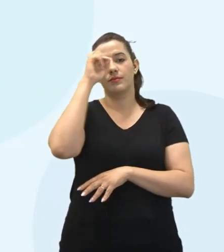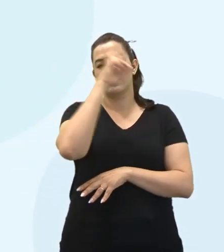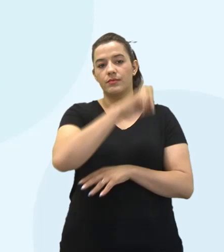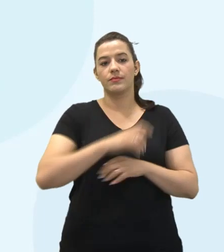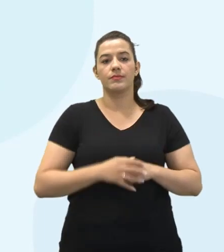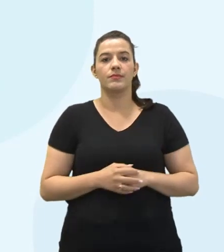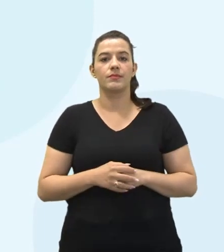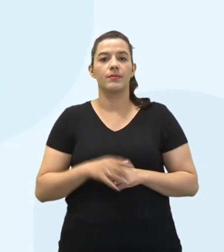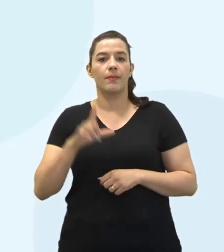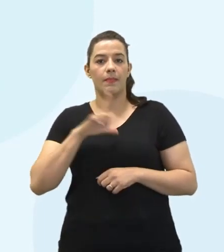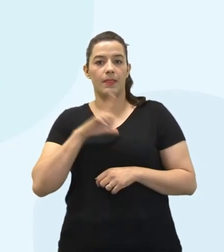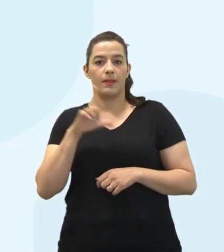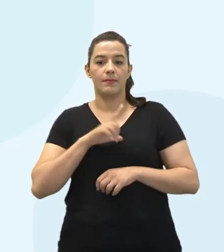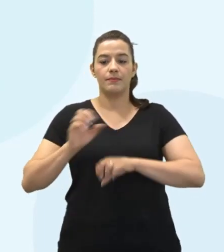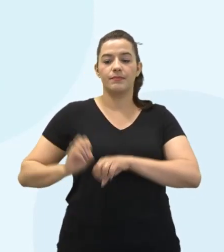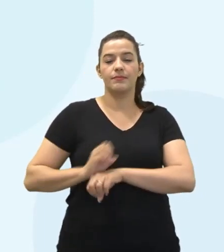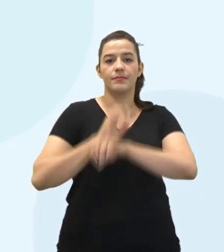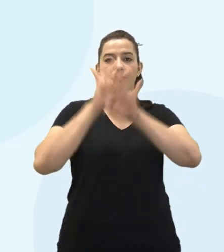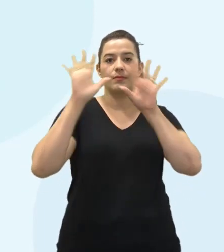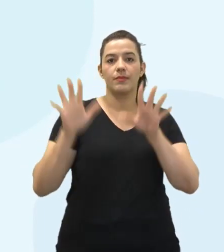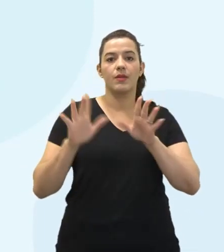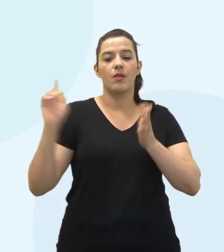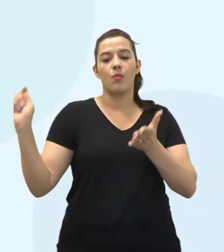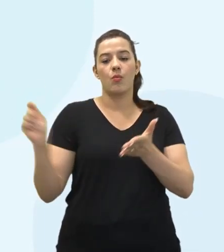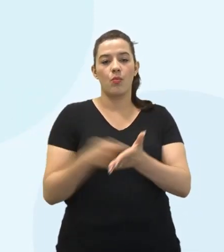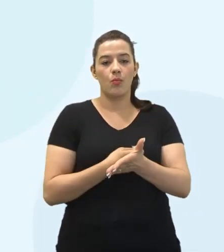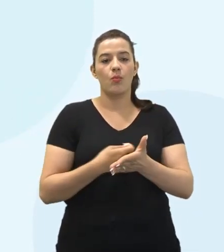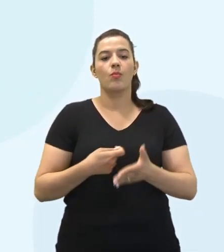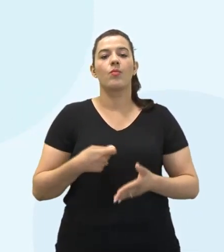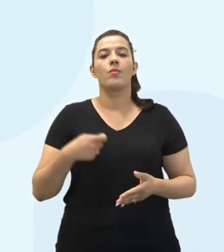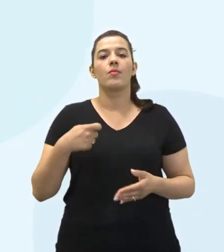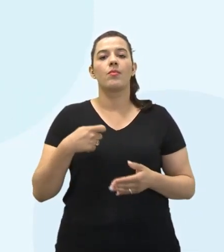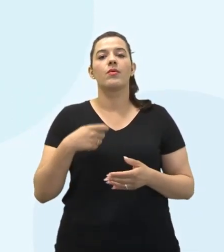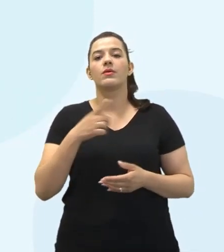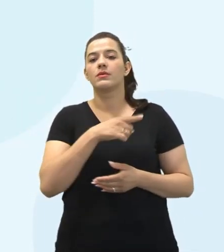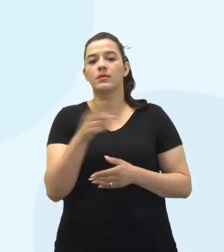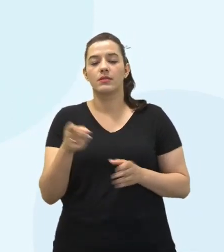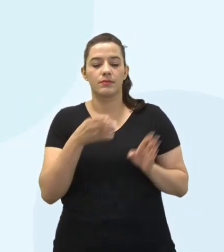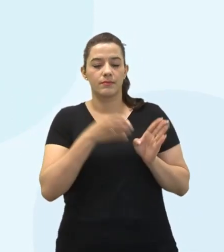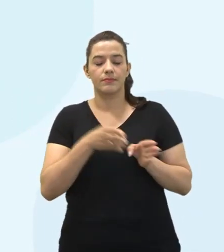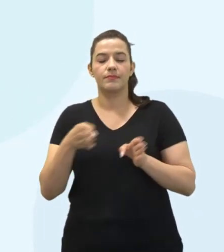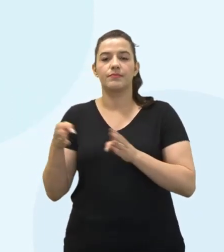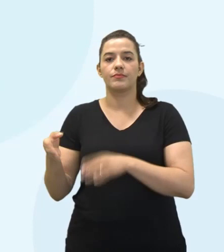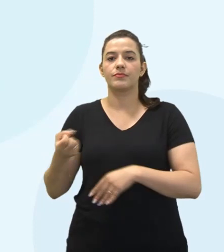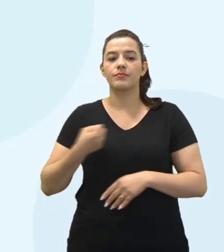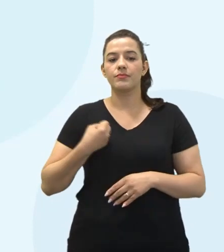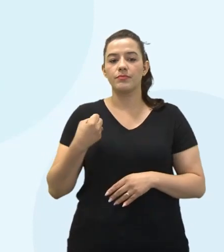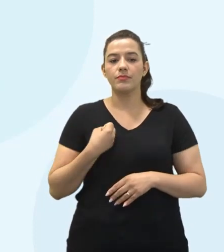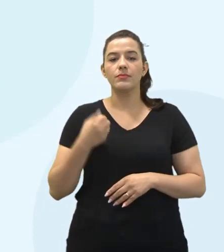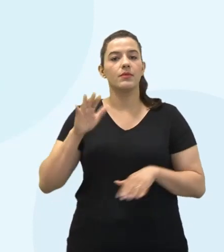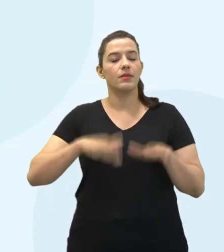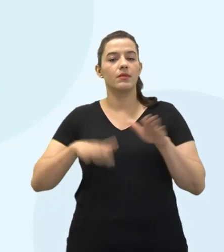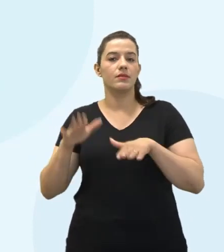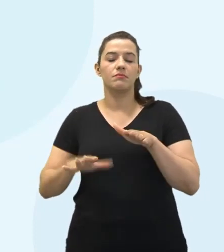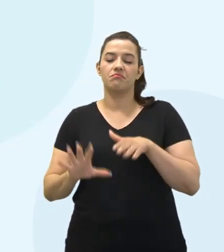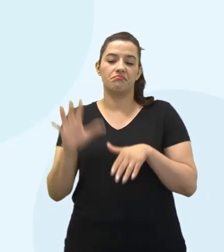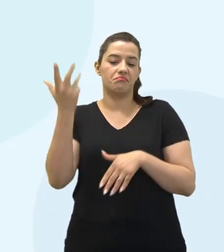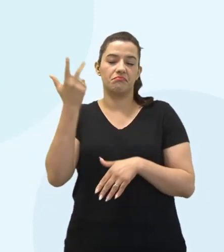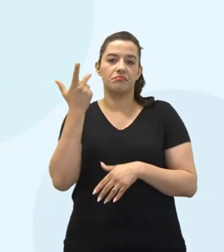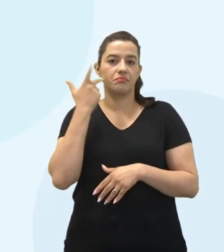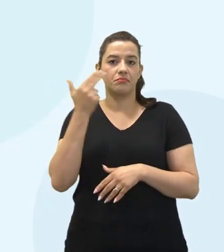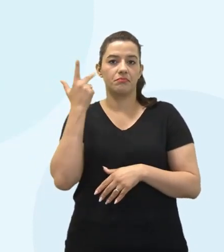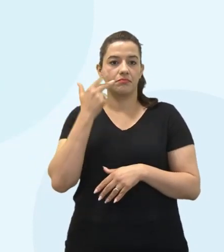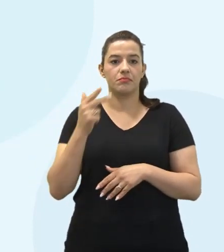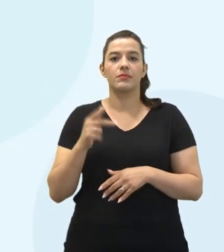deixar claro da da questão do erro ao posicionar os números ou seja o erro ele vai acontecer naturalmente